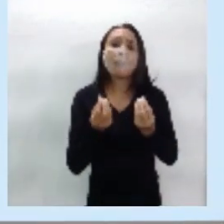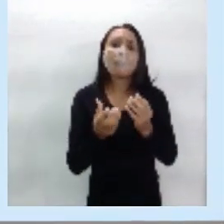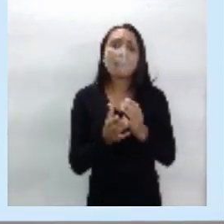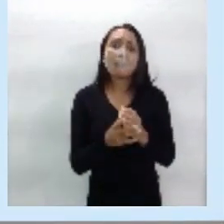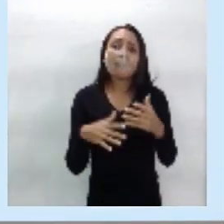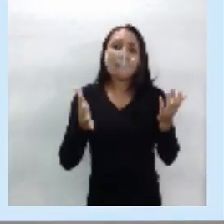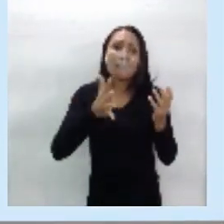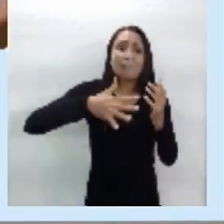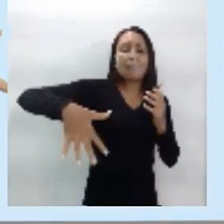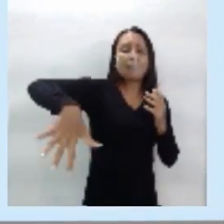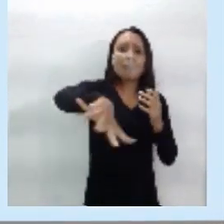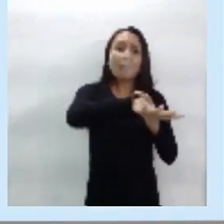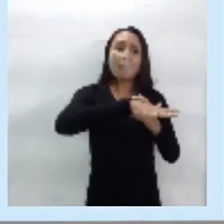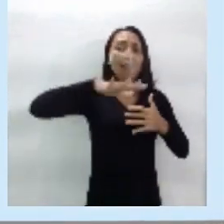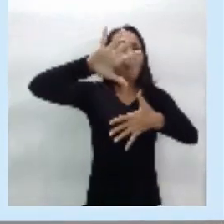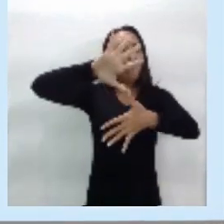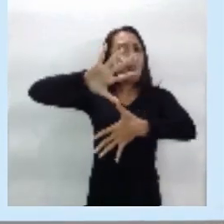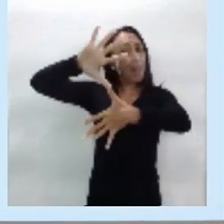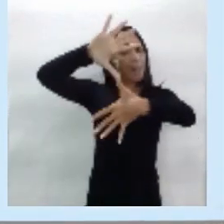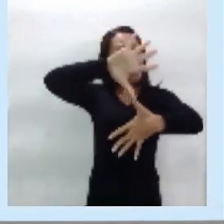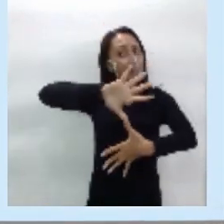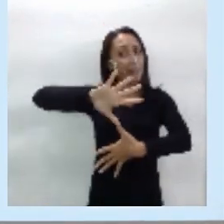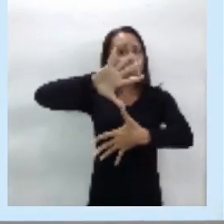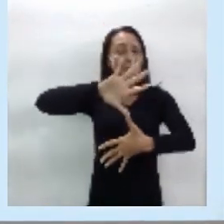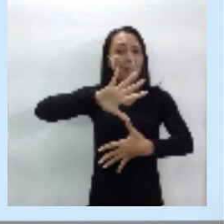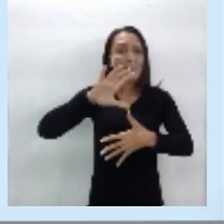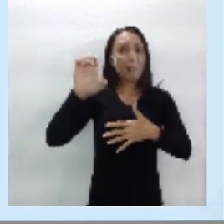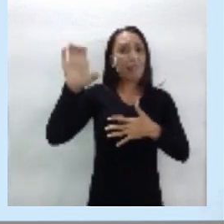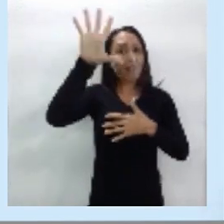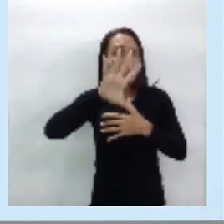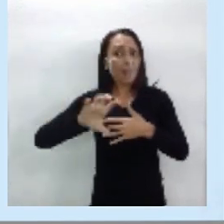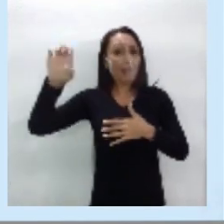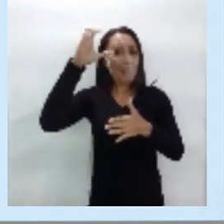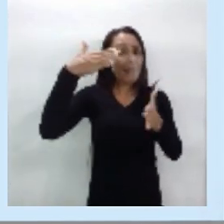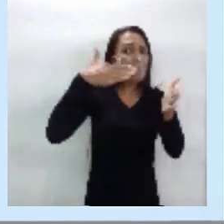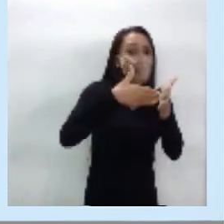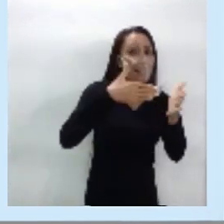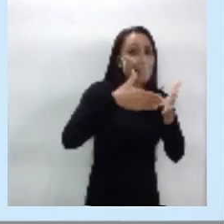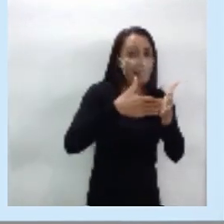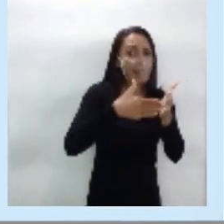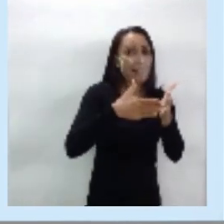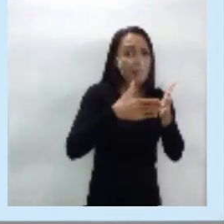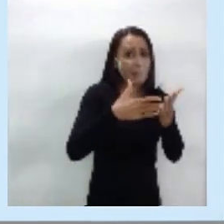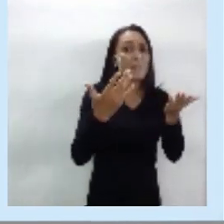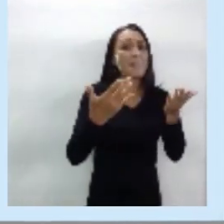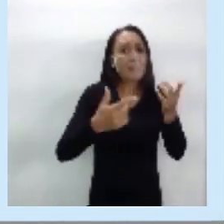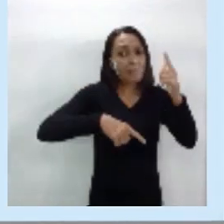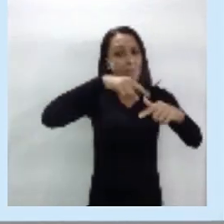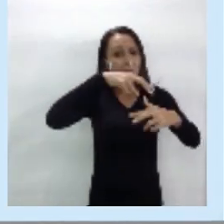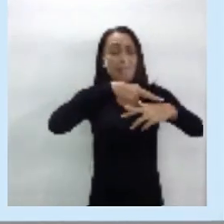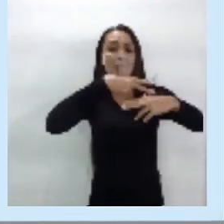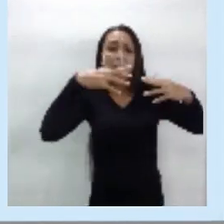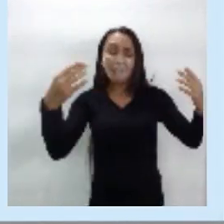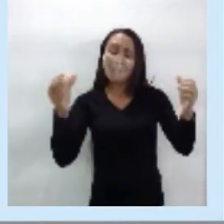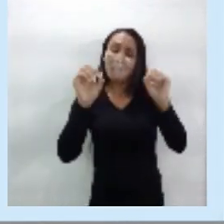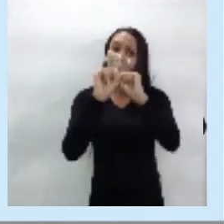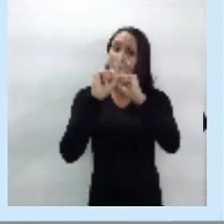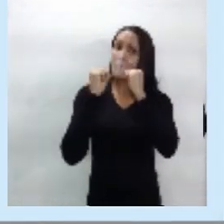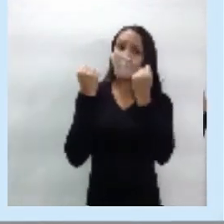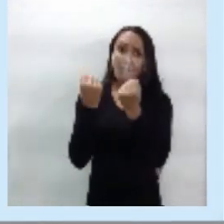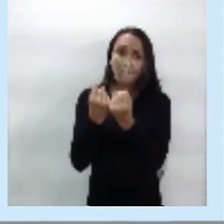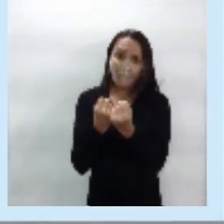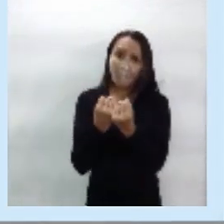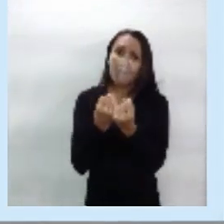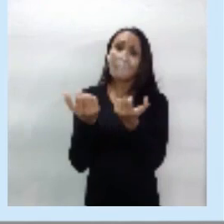né, de explorar a América? Porque vocês sabem que a Europa ela é limitada de recursos naturais, né? A Europa é uma sociedade,